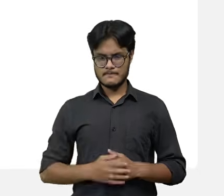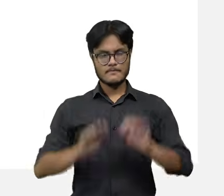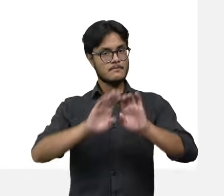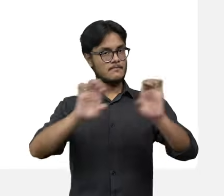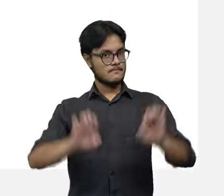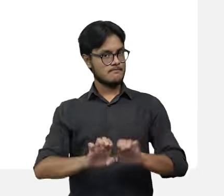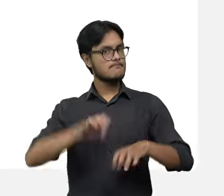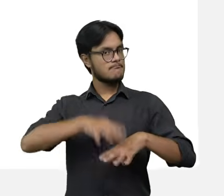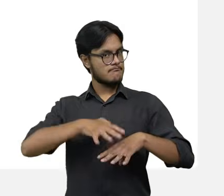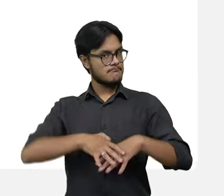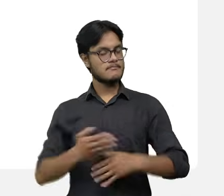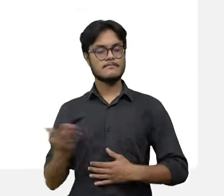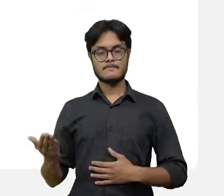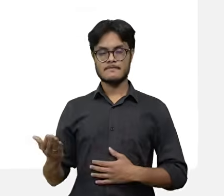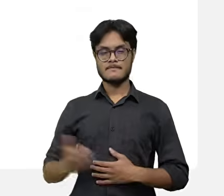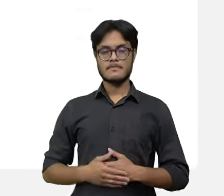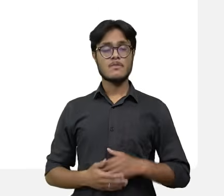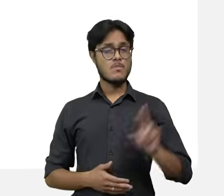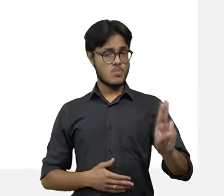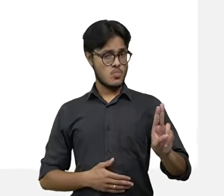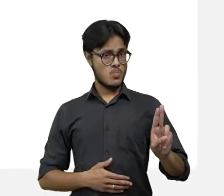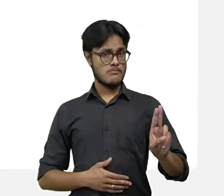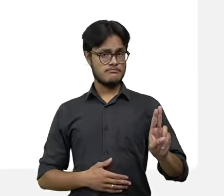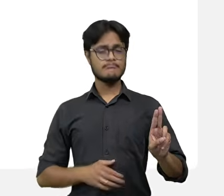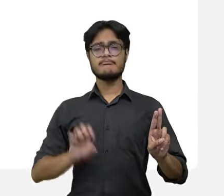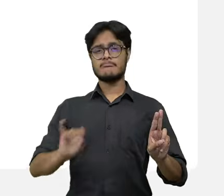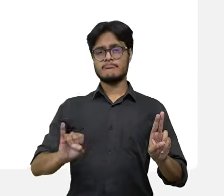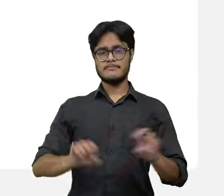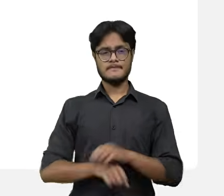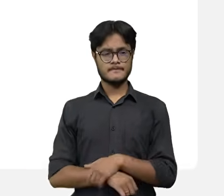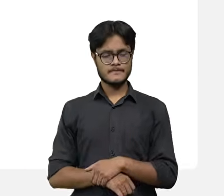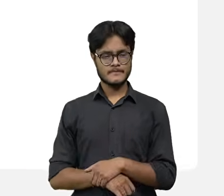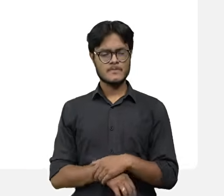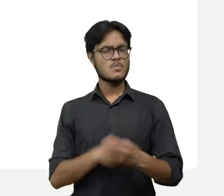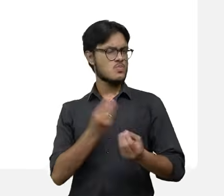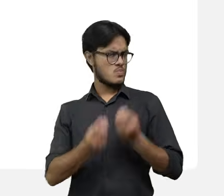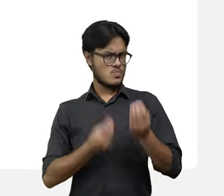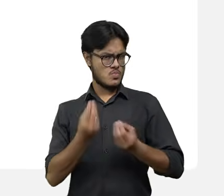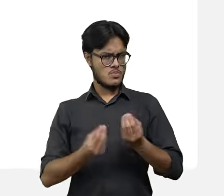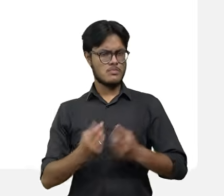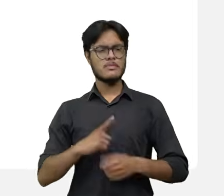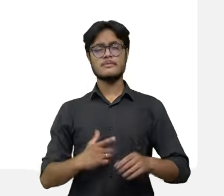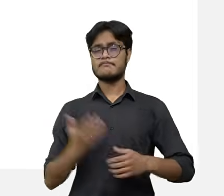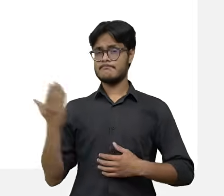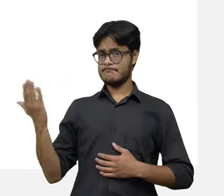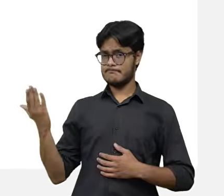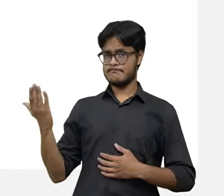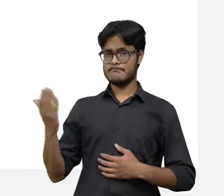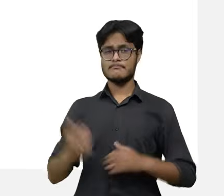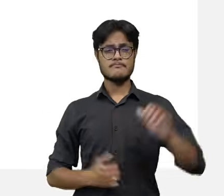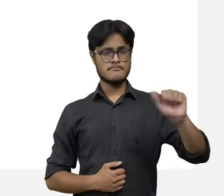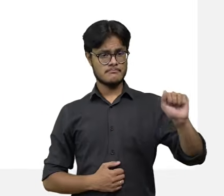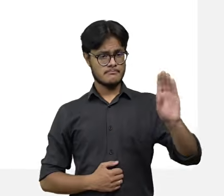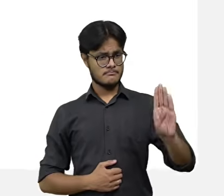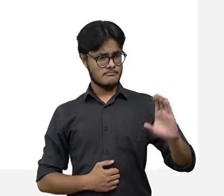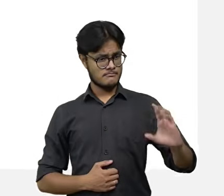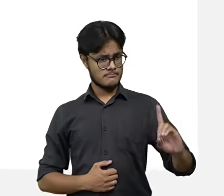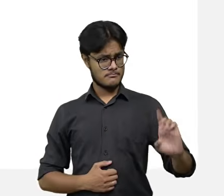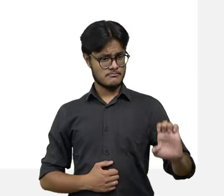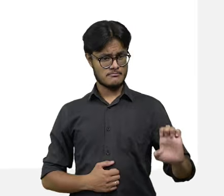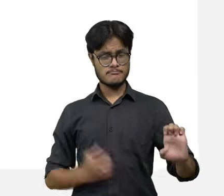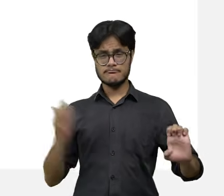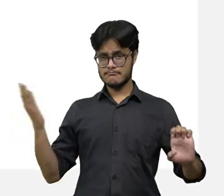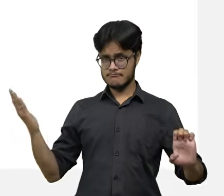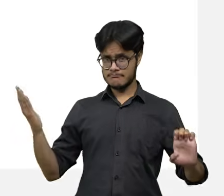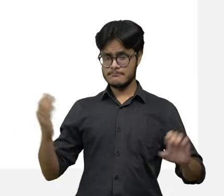Rui, preciso do U e preciso do I. Vamos lá? Então, tá aí as alternativas, 1, 3, 6, 16